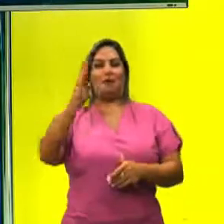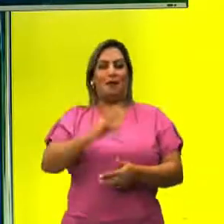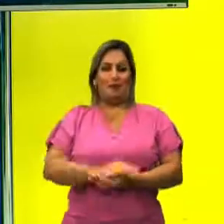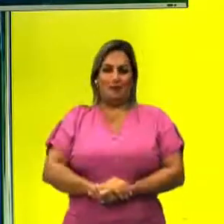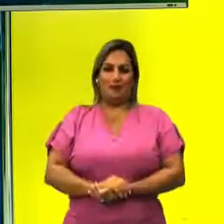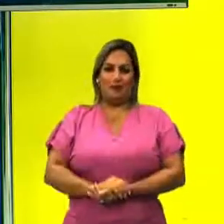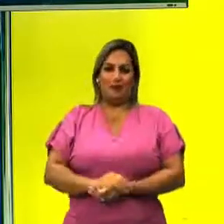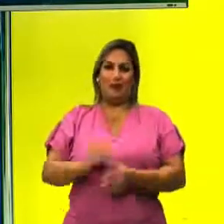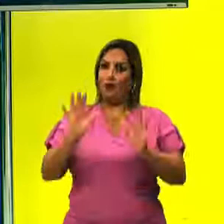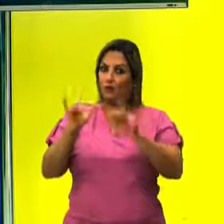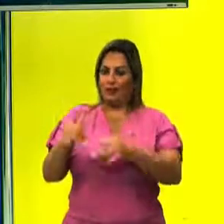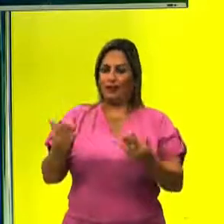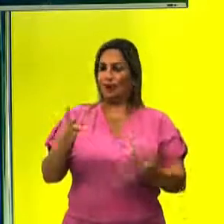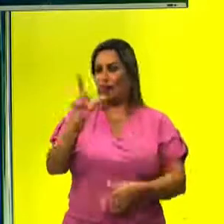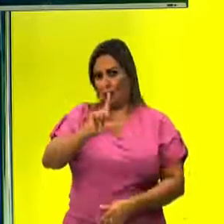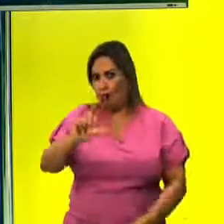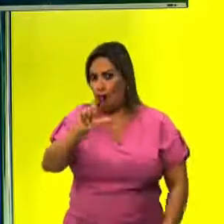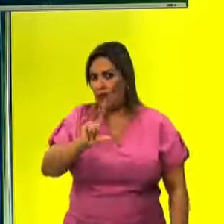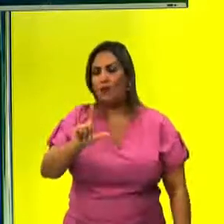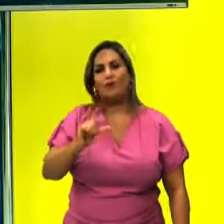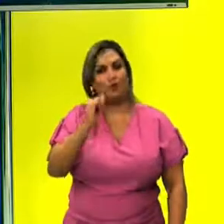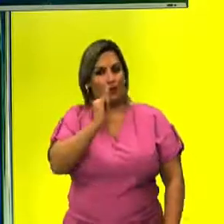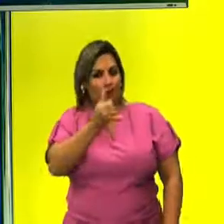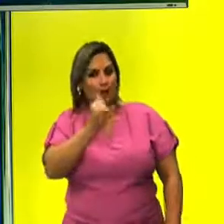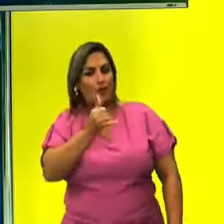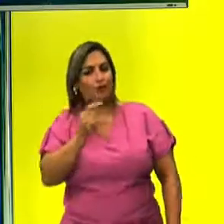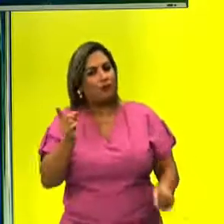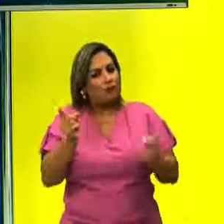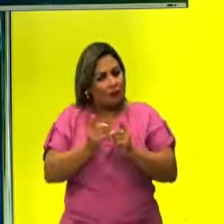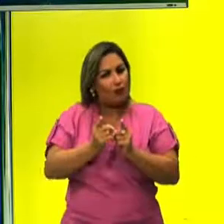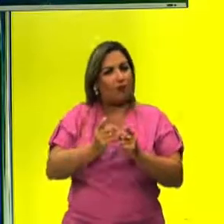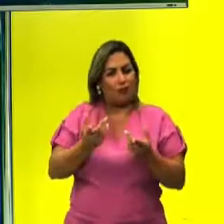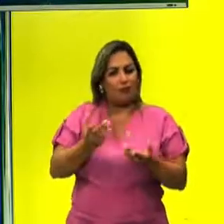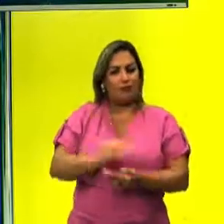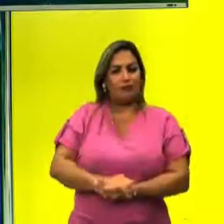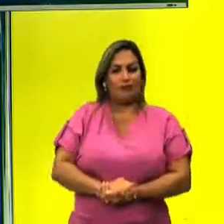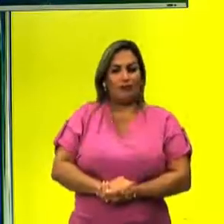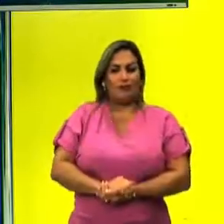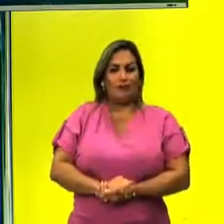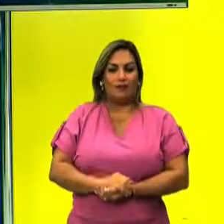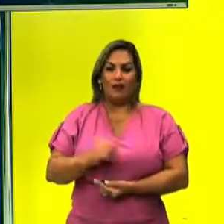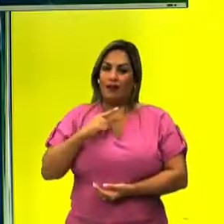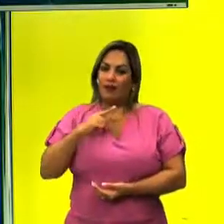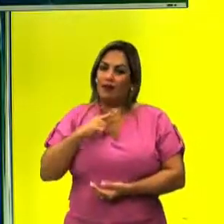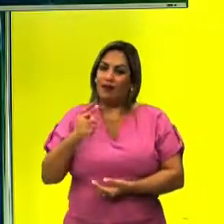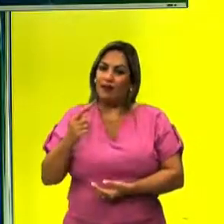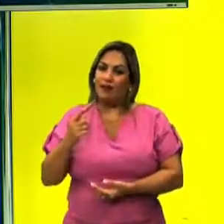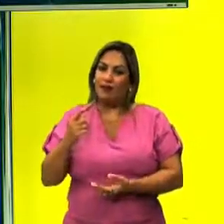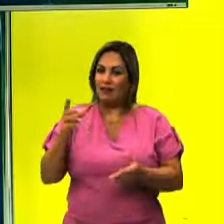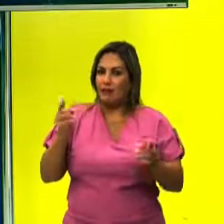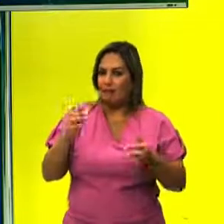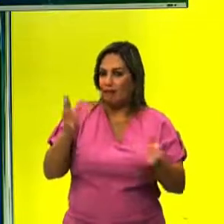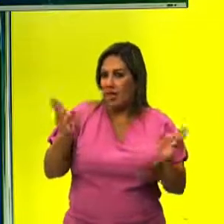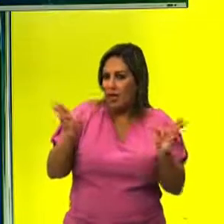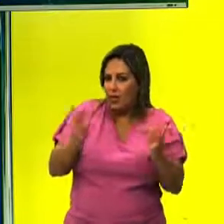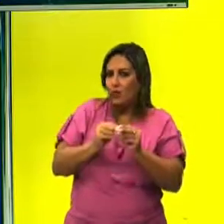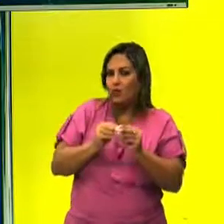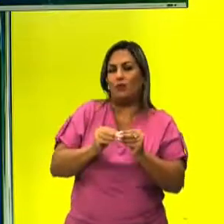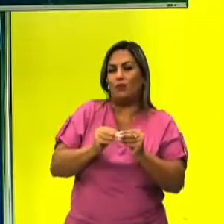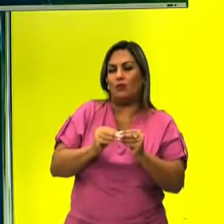e o desfecho. Claro que o conto é em menor proporção, é algo bem condensado.